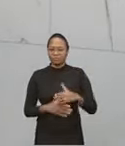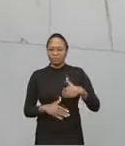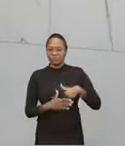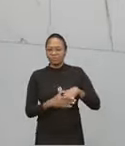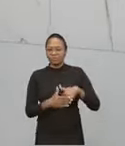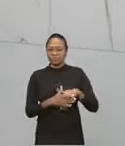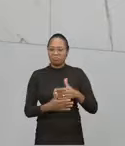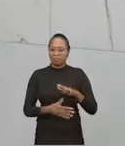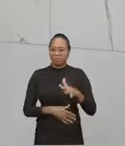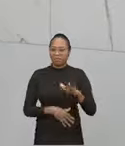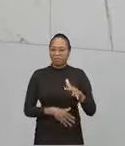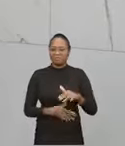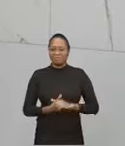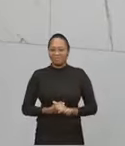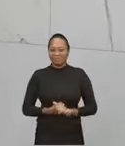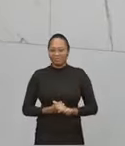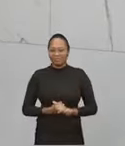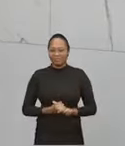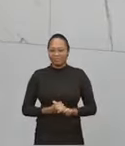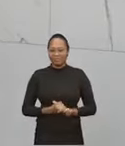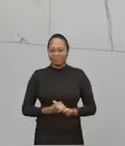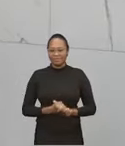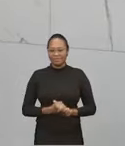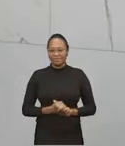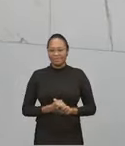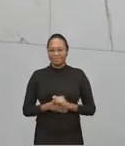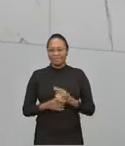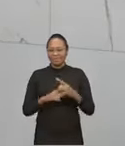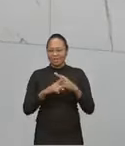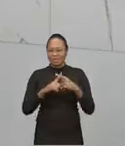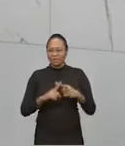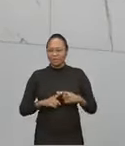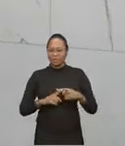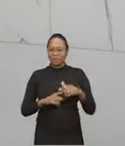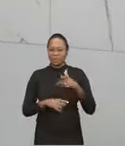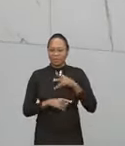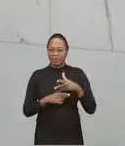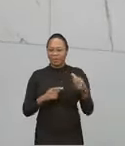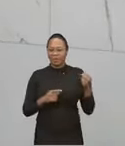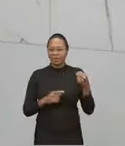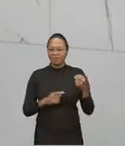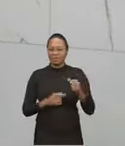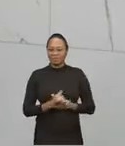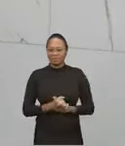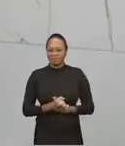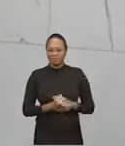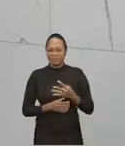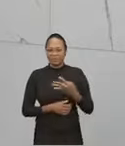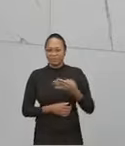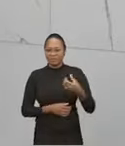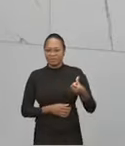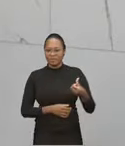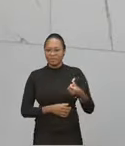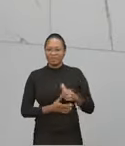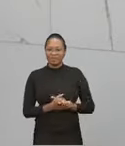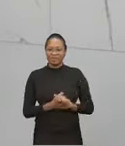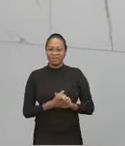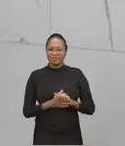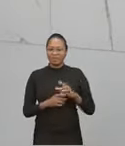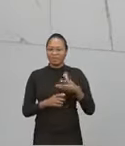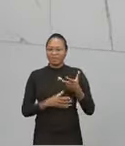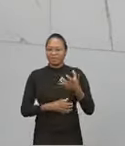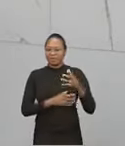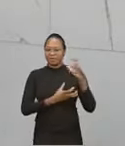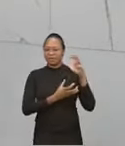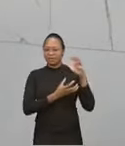Certo? Vai pro Corinthians ser campeão, o Marinho teve que ir pra lá. Pro Corinthians 46 ser campeão, o Marinho teve que ir pra lá. Mas a gente